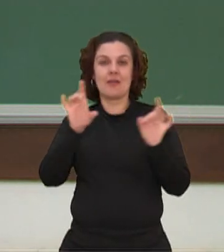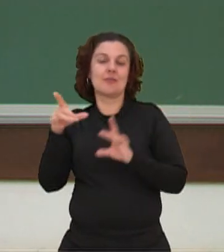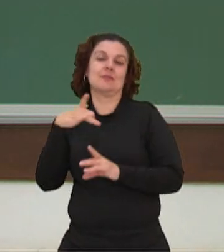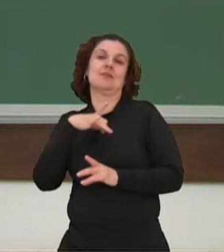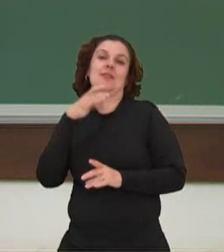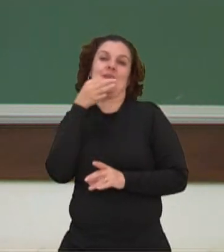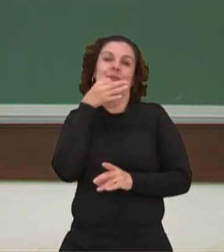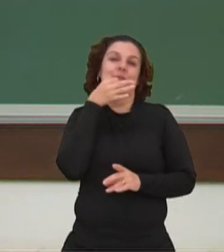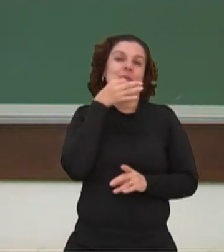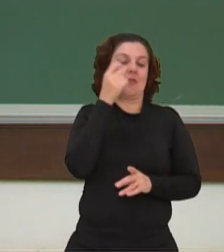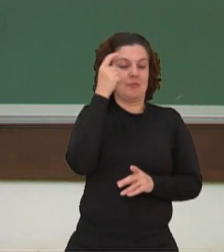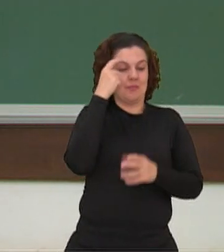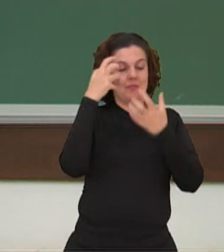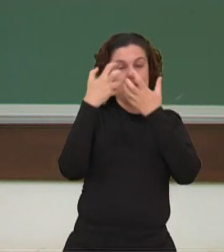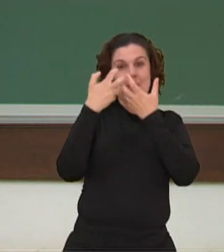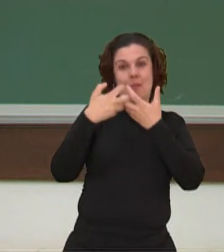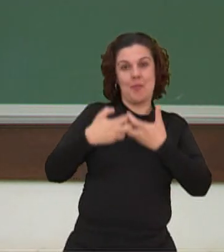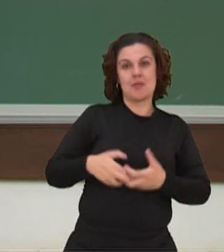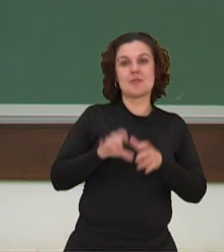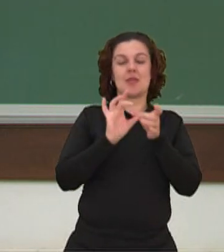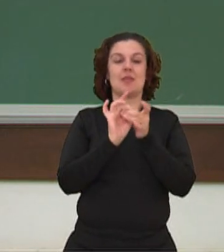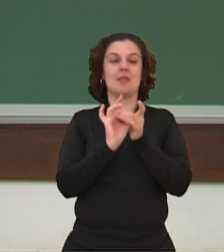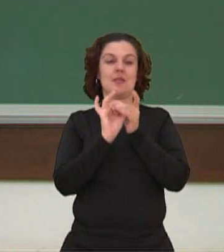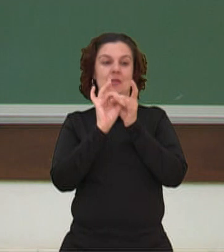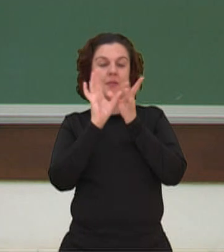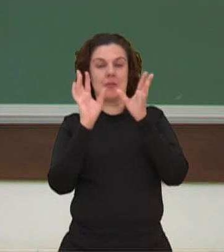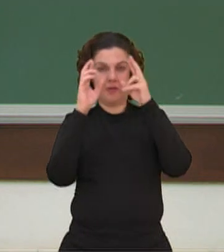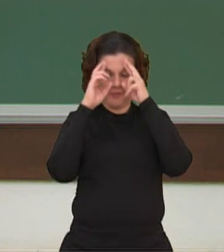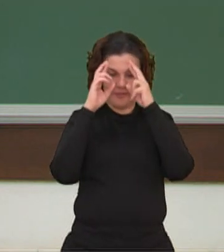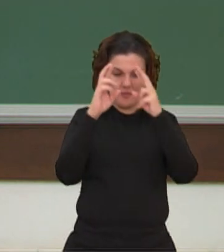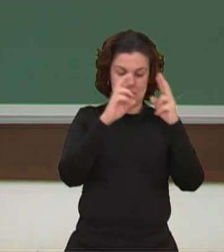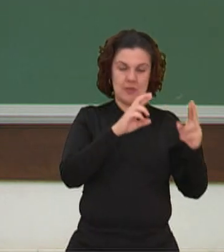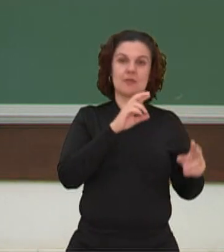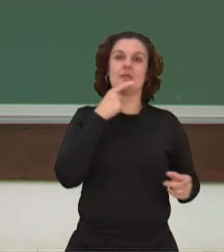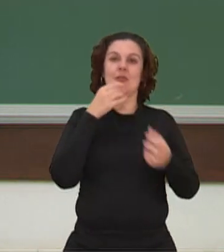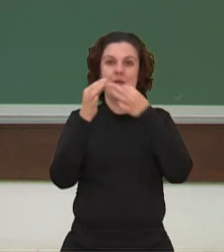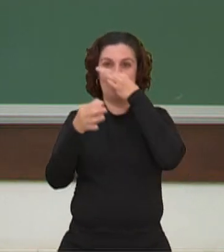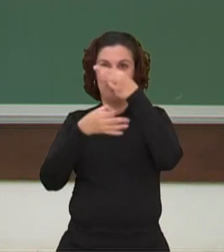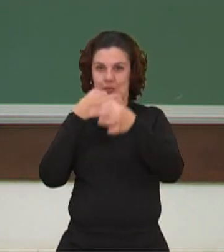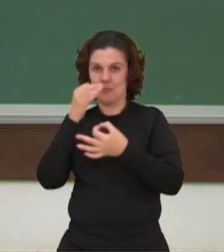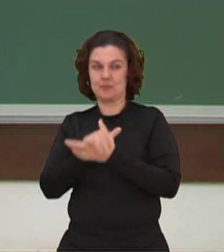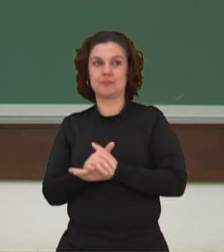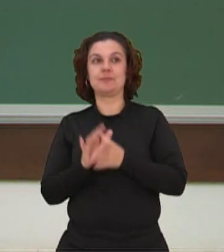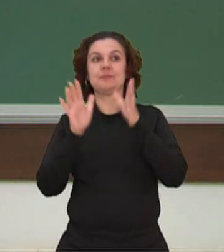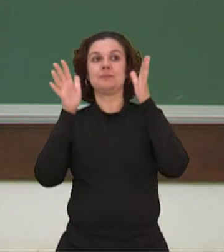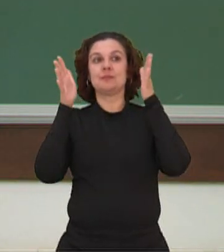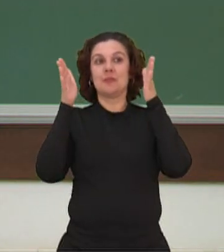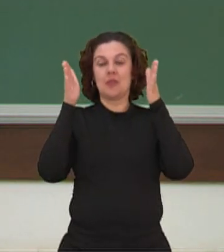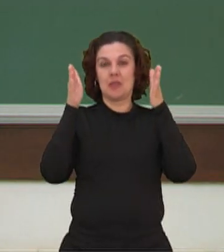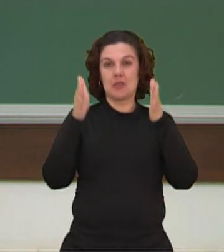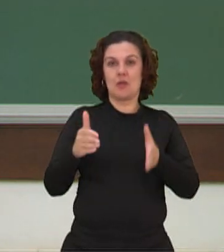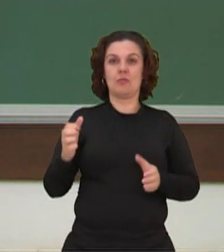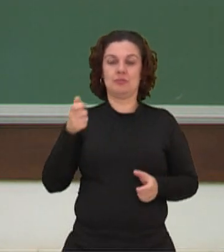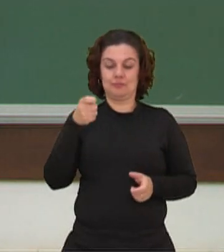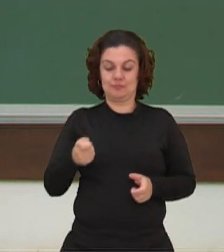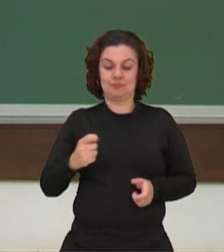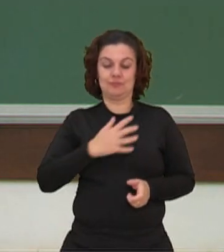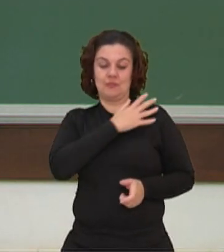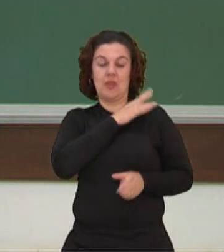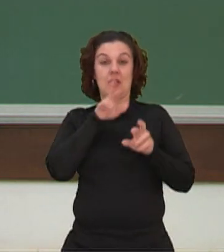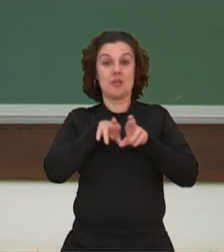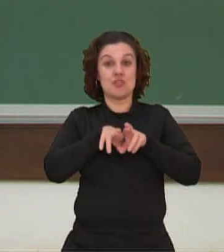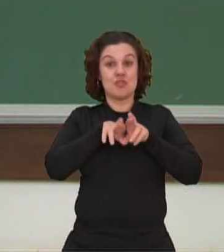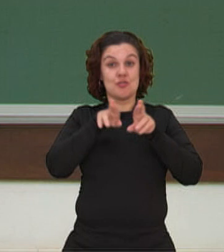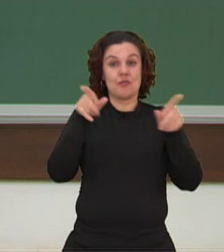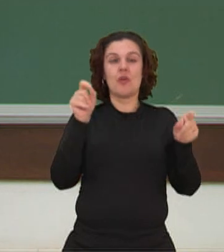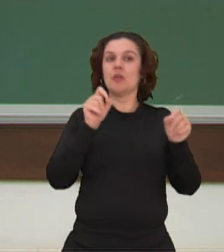a sua maneira de pensar e todas as liberdades devem ser respeitadas. Então, nessa ditadura do Getúlio, a ideia é diferente.